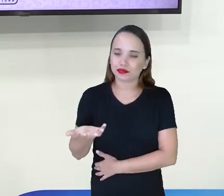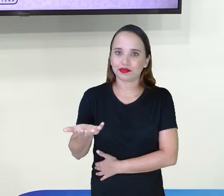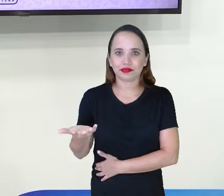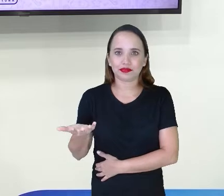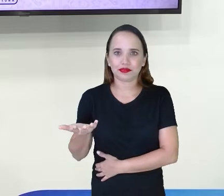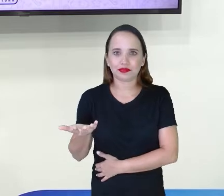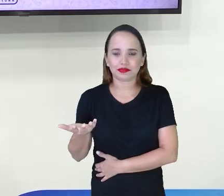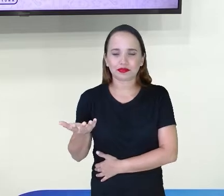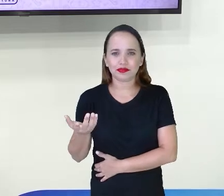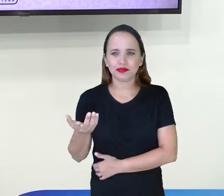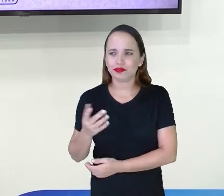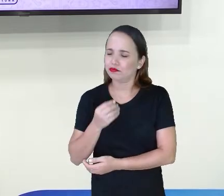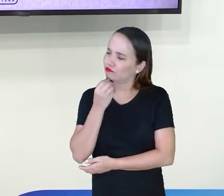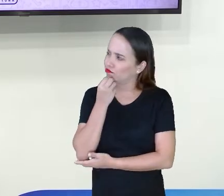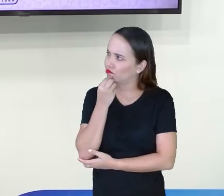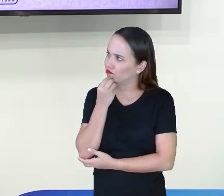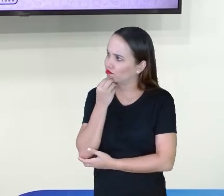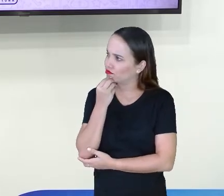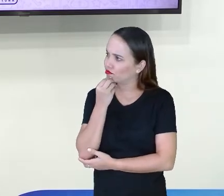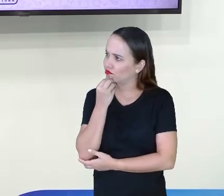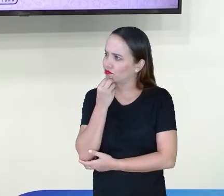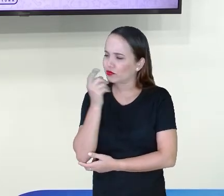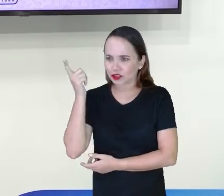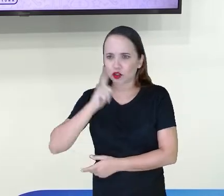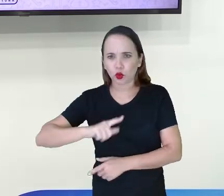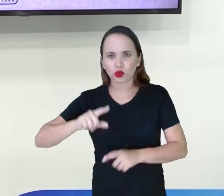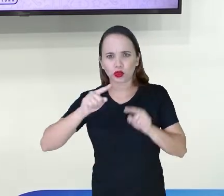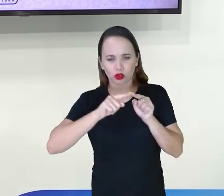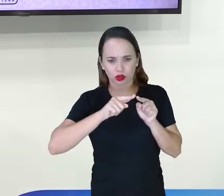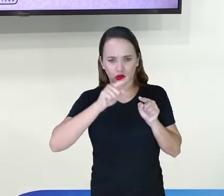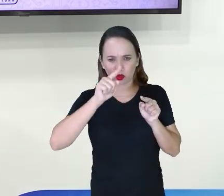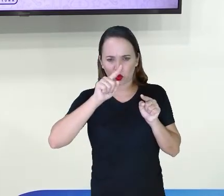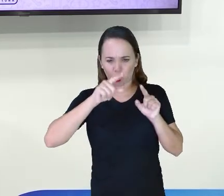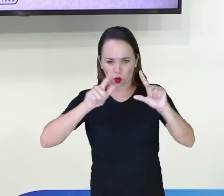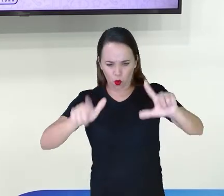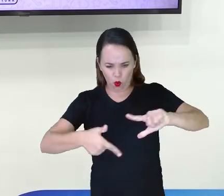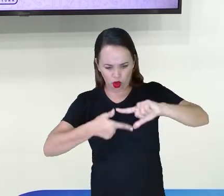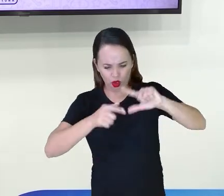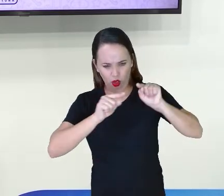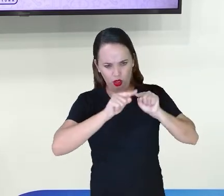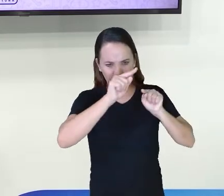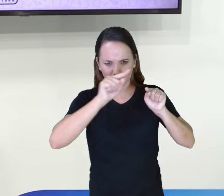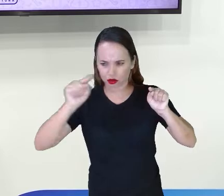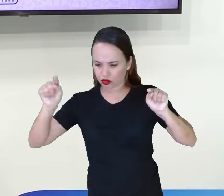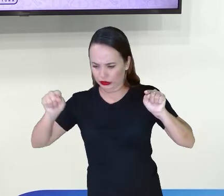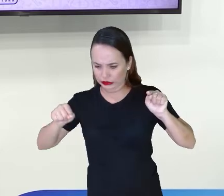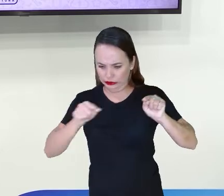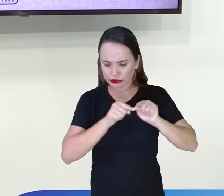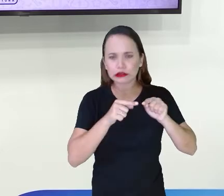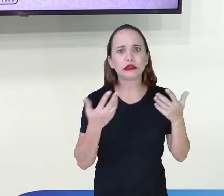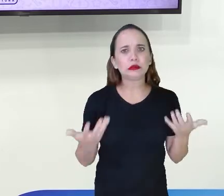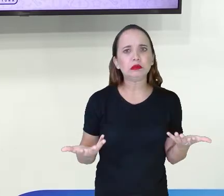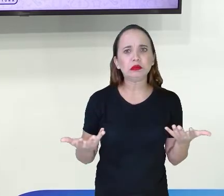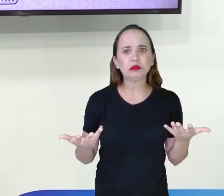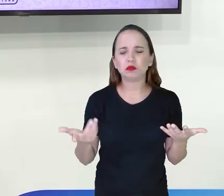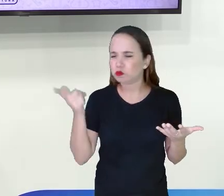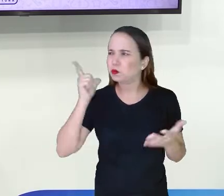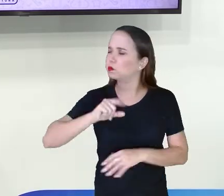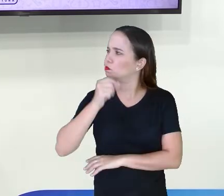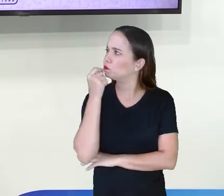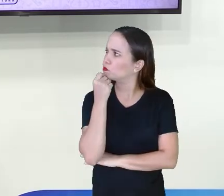dou-lhe três. Será um retângulo? Será que eu consigo ver um retângulo nessa pirâmide?